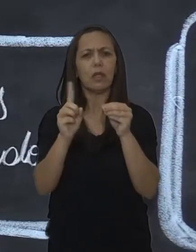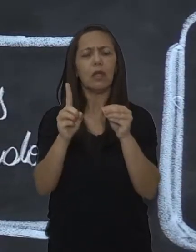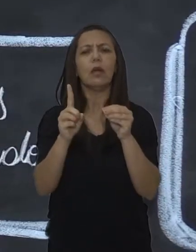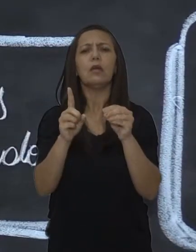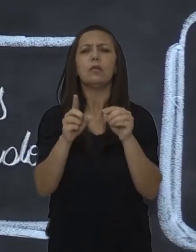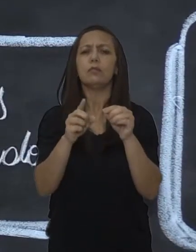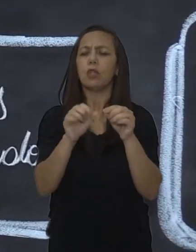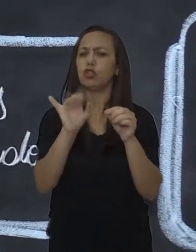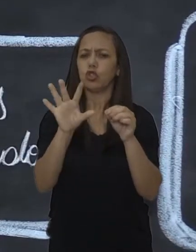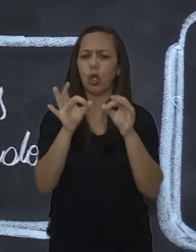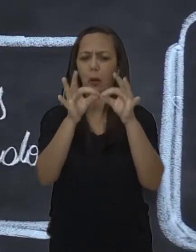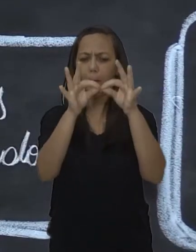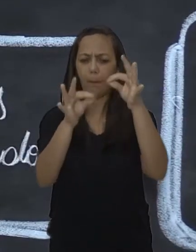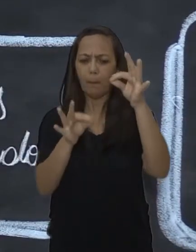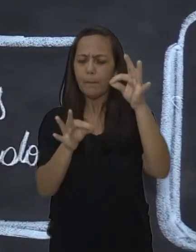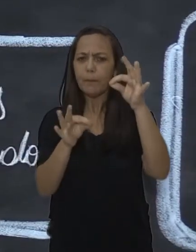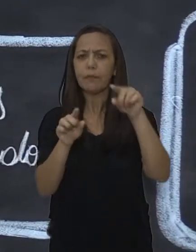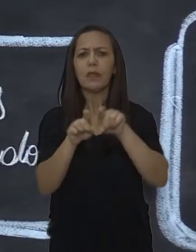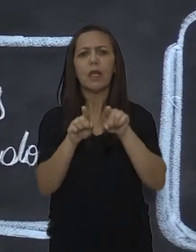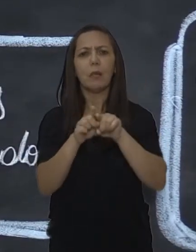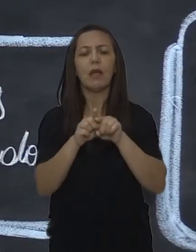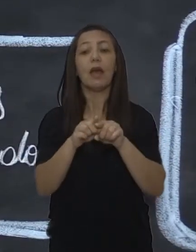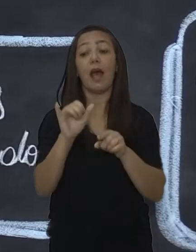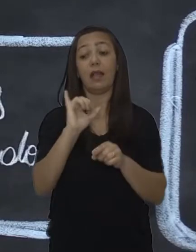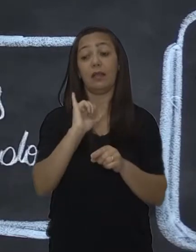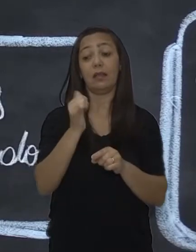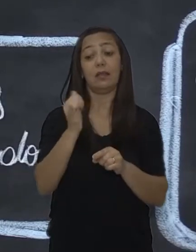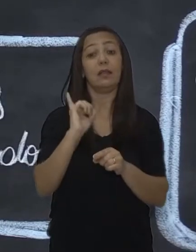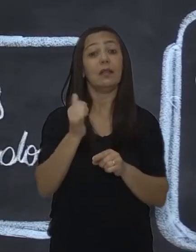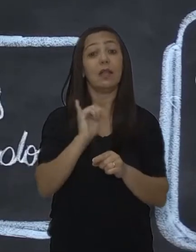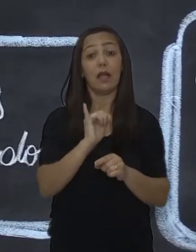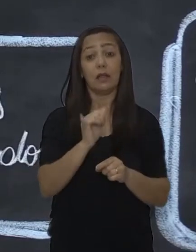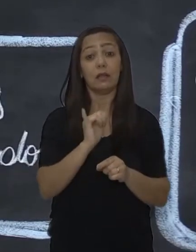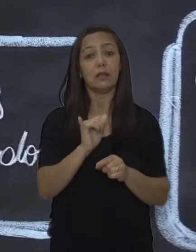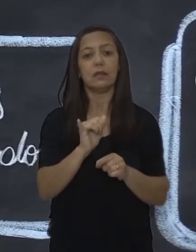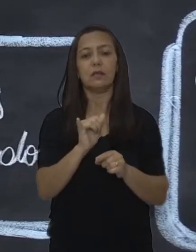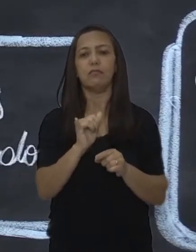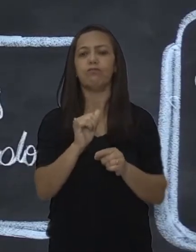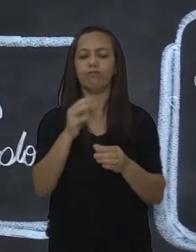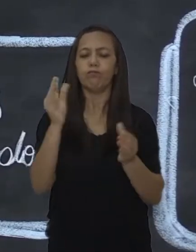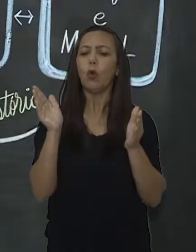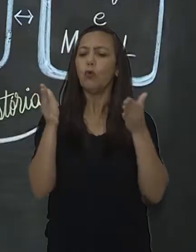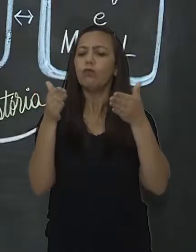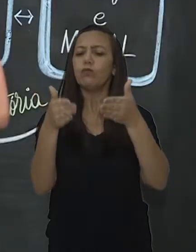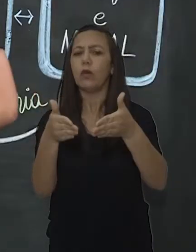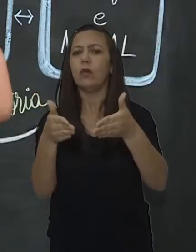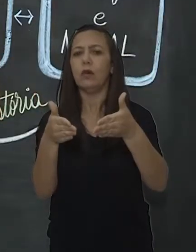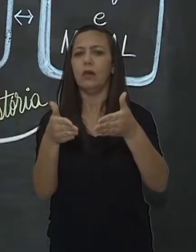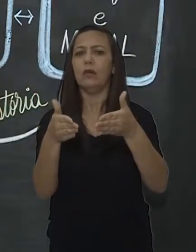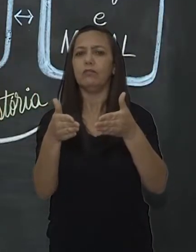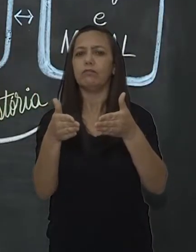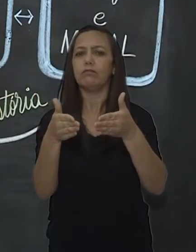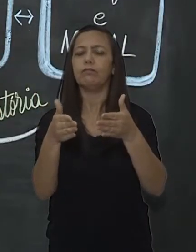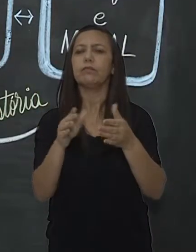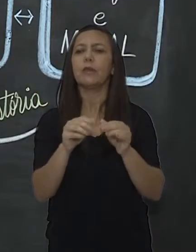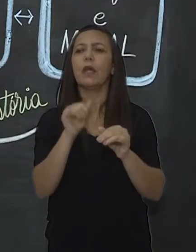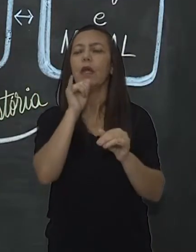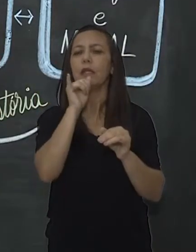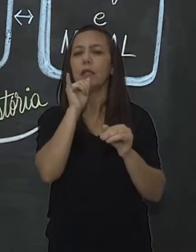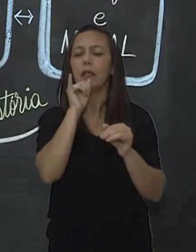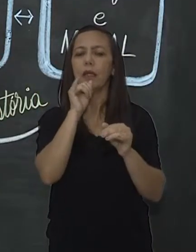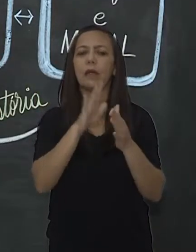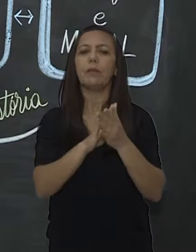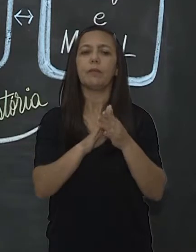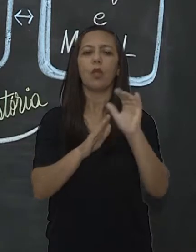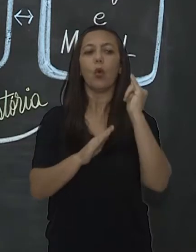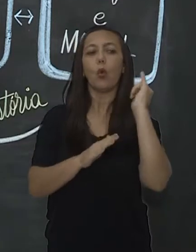à extensão, mas em relação à narrativa, em relação ao núcleo narrativo. Então vamos começar a compreender essa ideia. A primeira associação que a gente